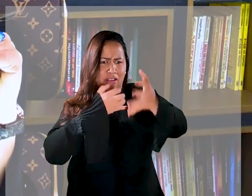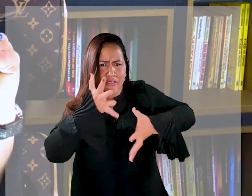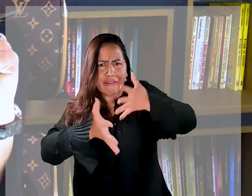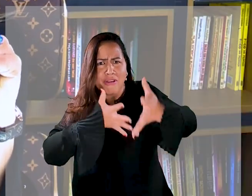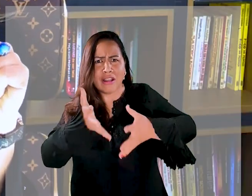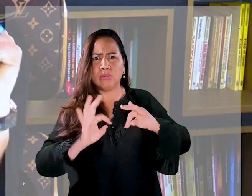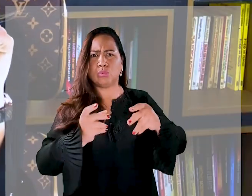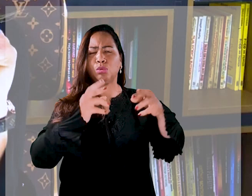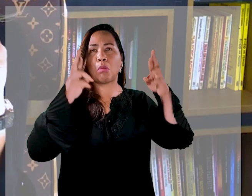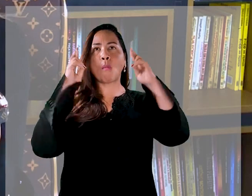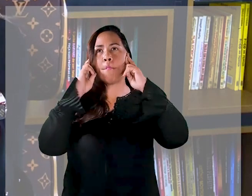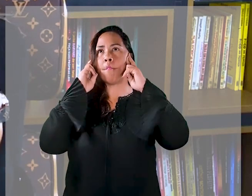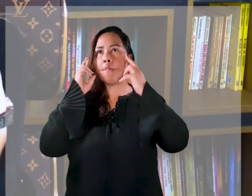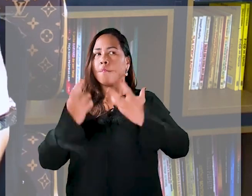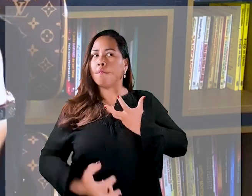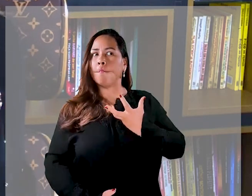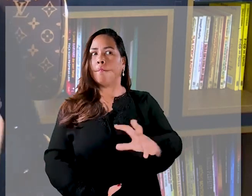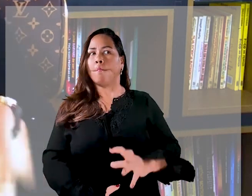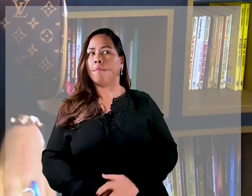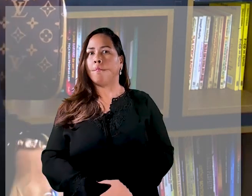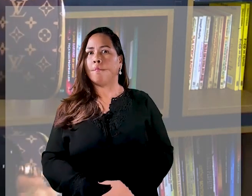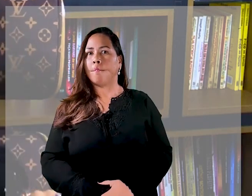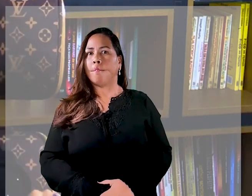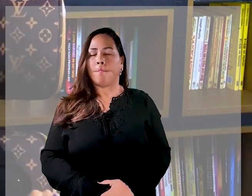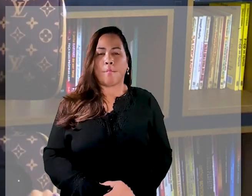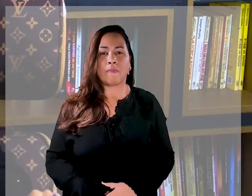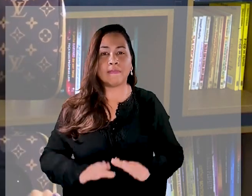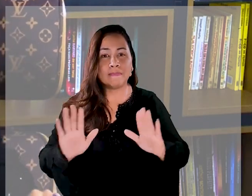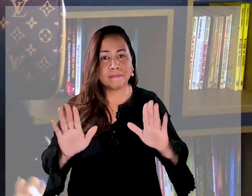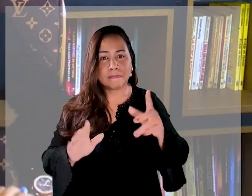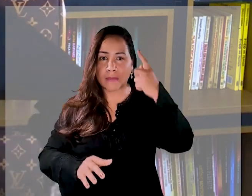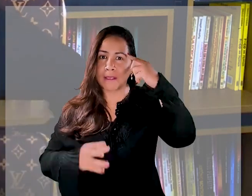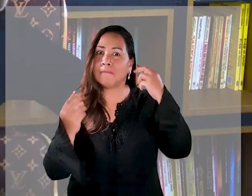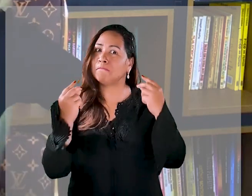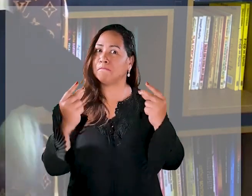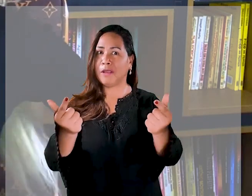ouvir. E eu ia odiar ela. Bingo. Então, as